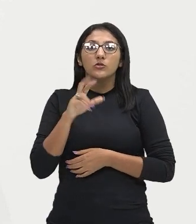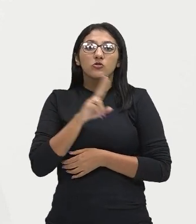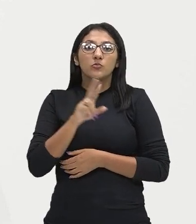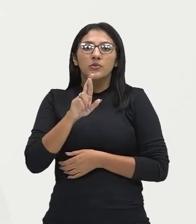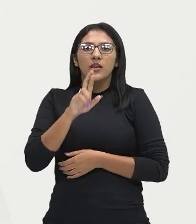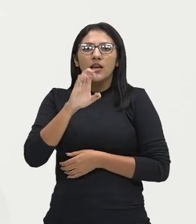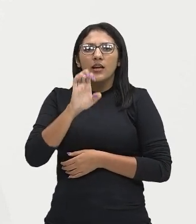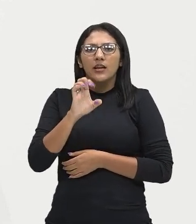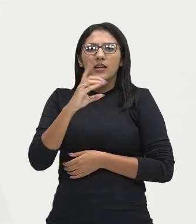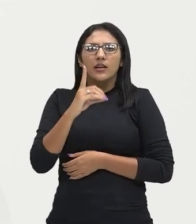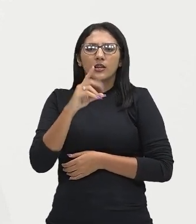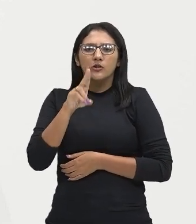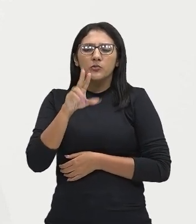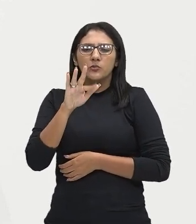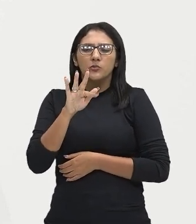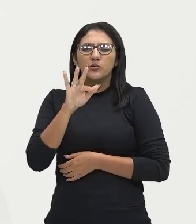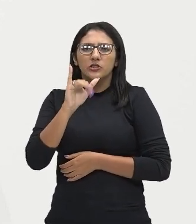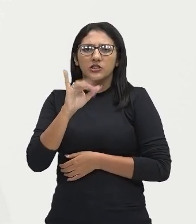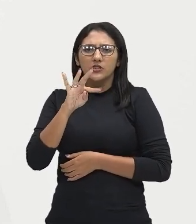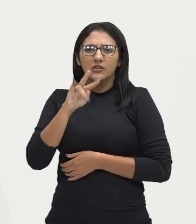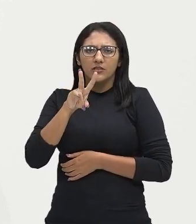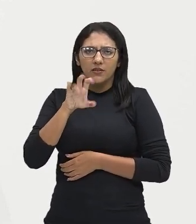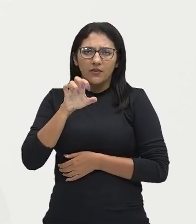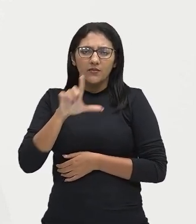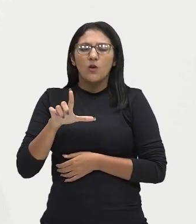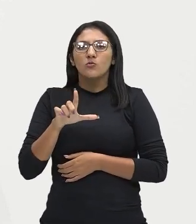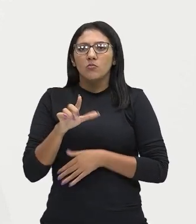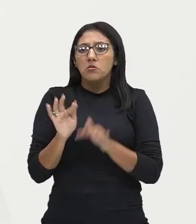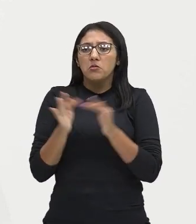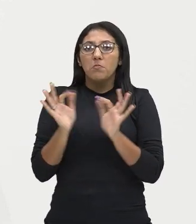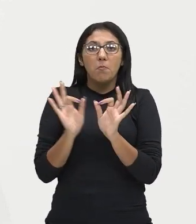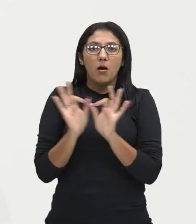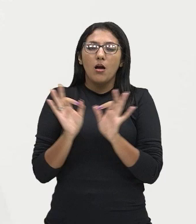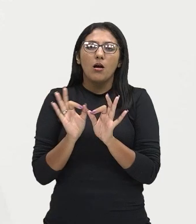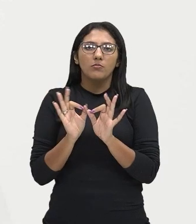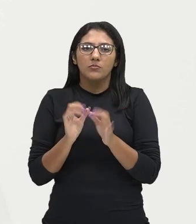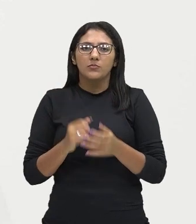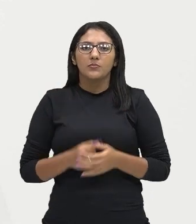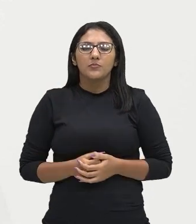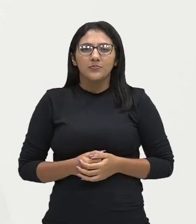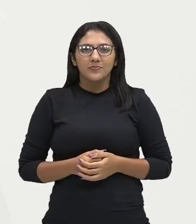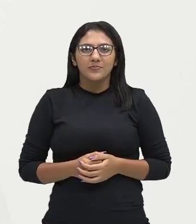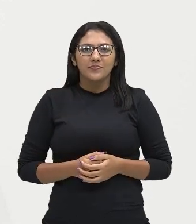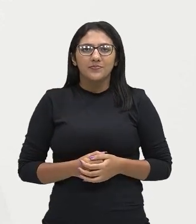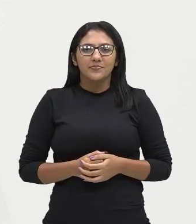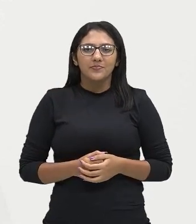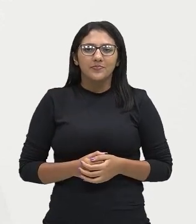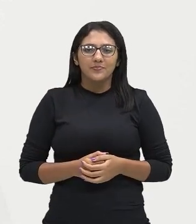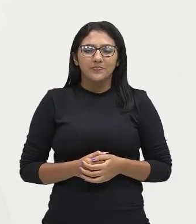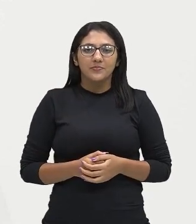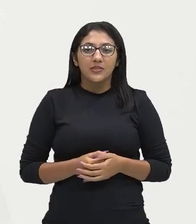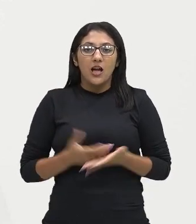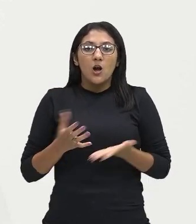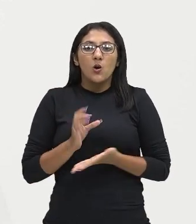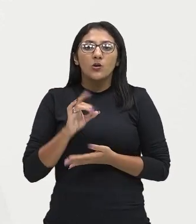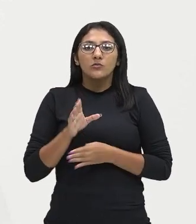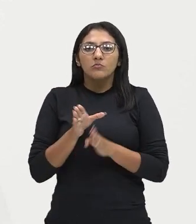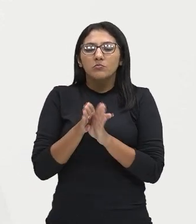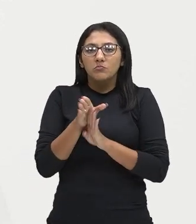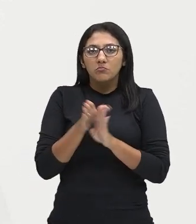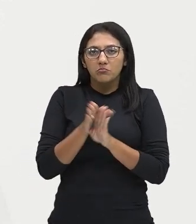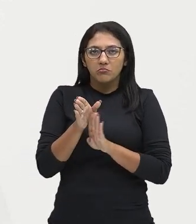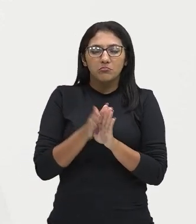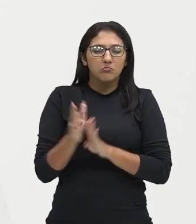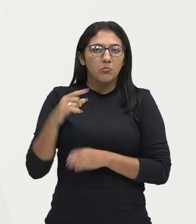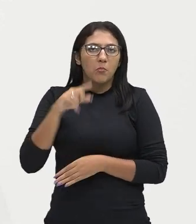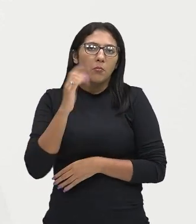pois não pode mais ser simplificada, tá bom? E aí, pessoal, é uma orientação simplificar,